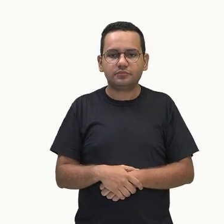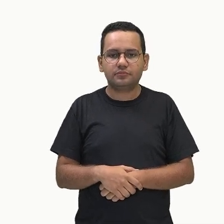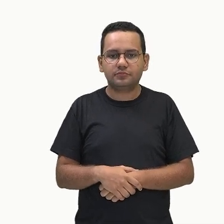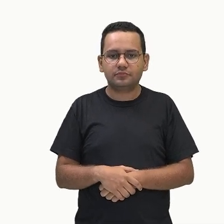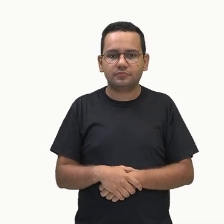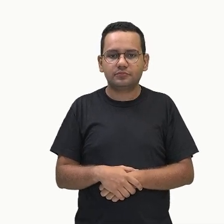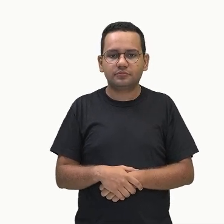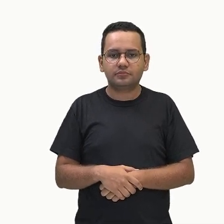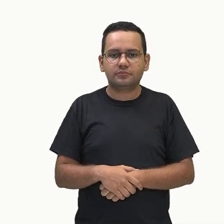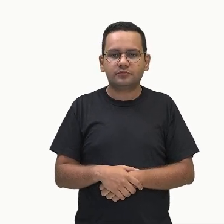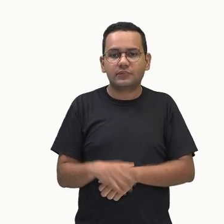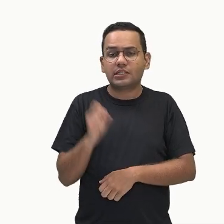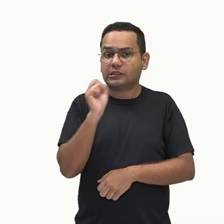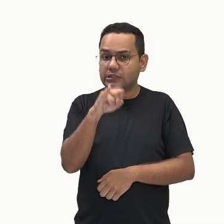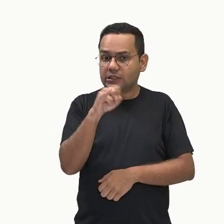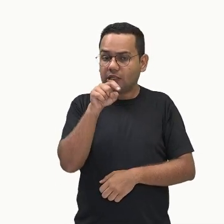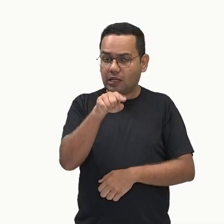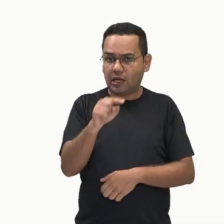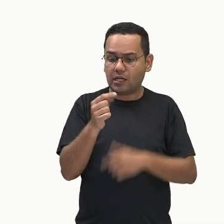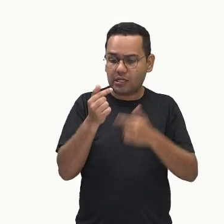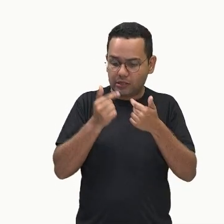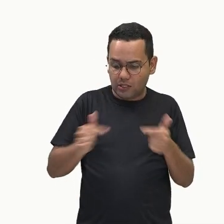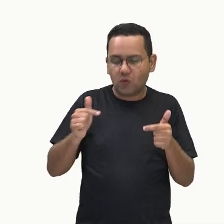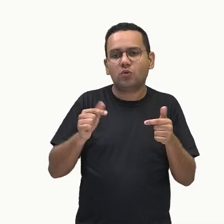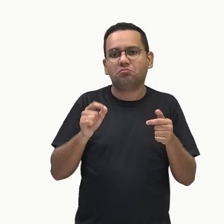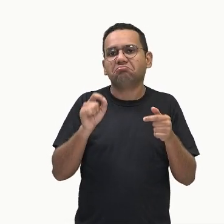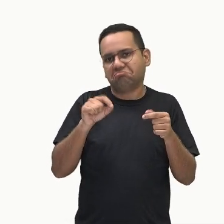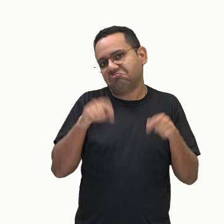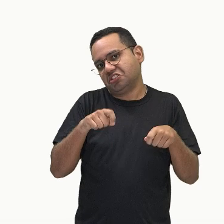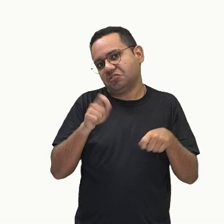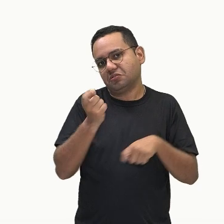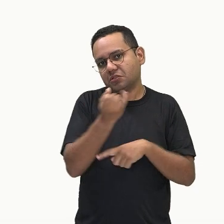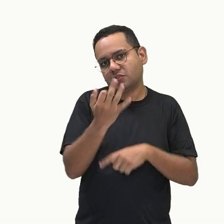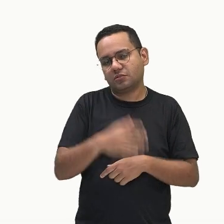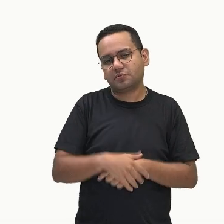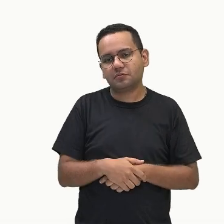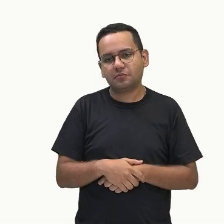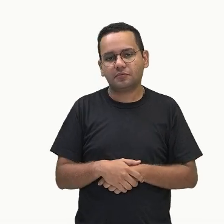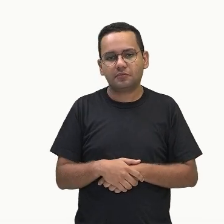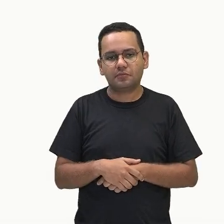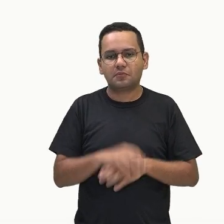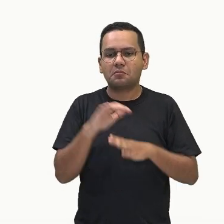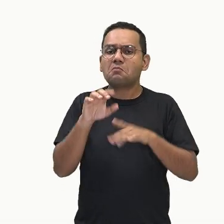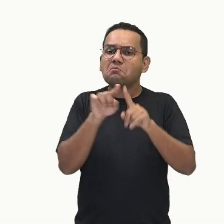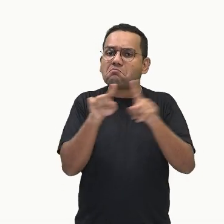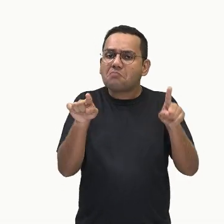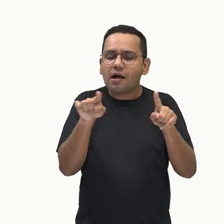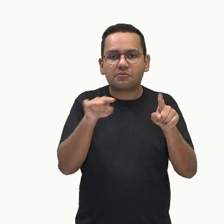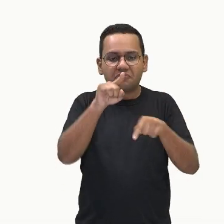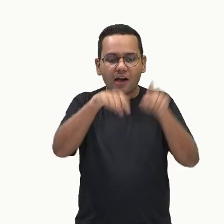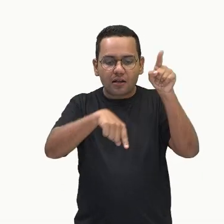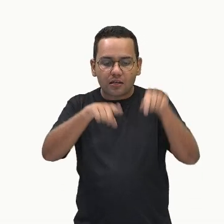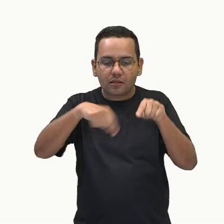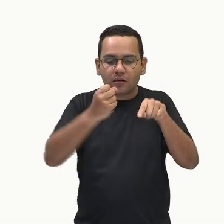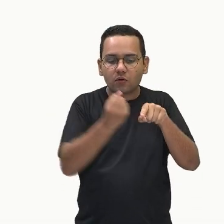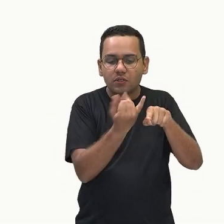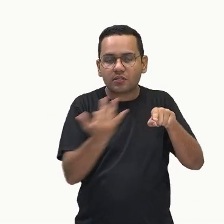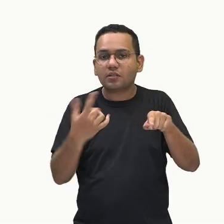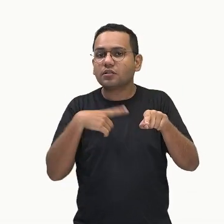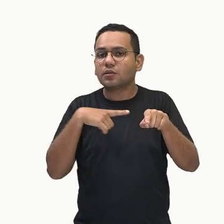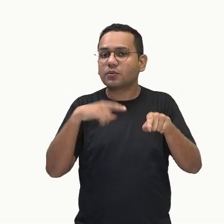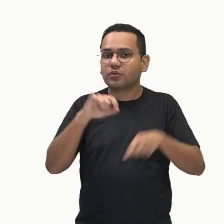sim, ele terá a mesma quantidade. Mas, não tendo a mesma quantidade, nós vamos ter